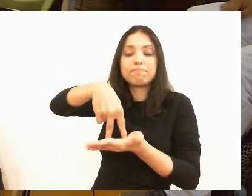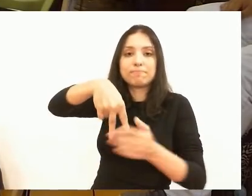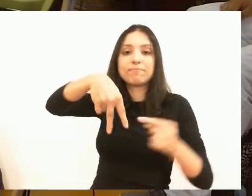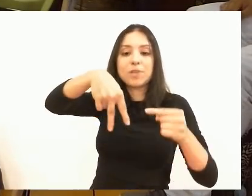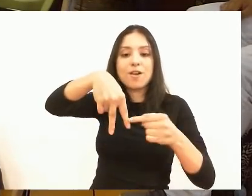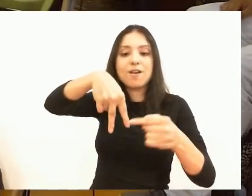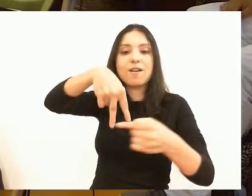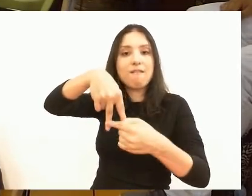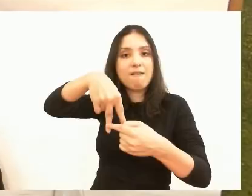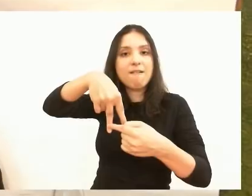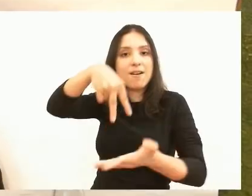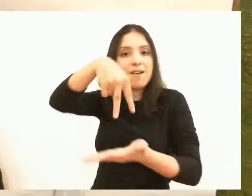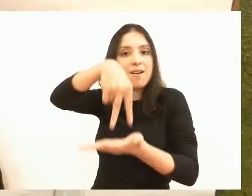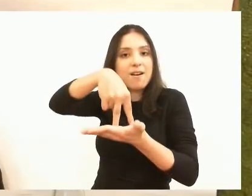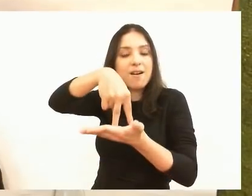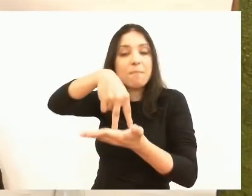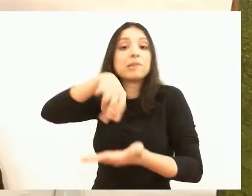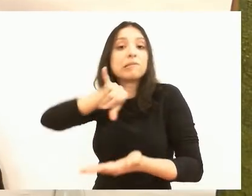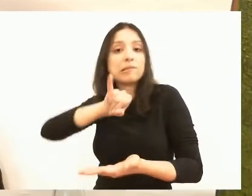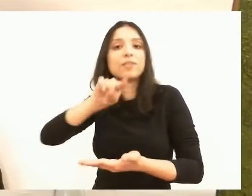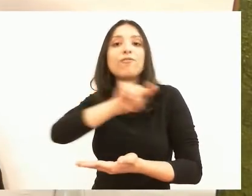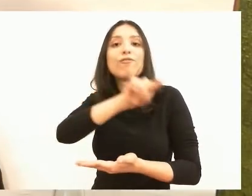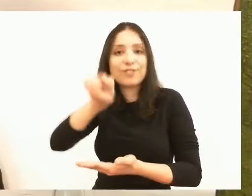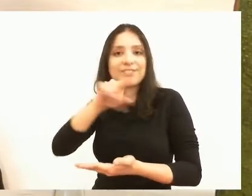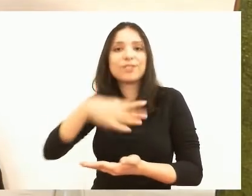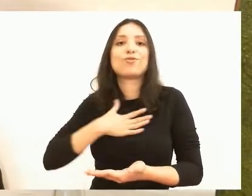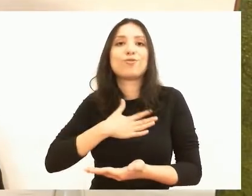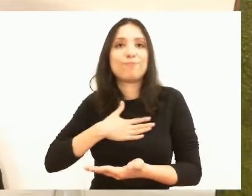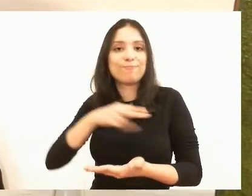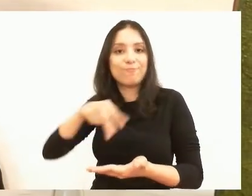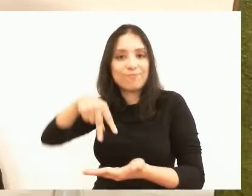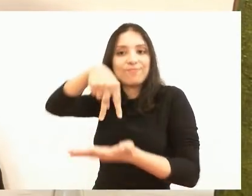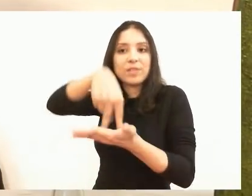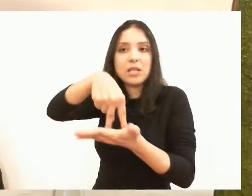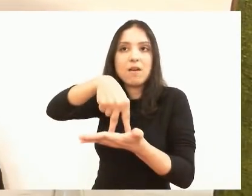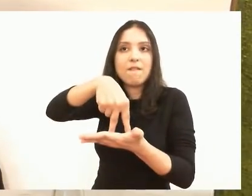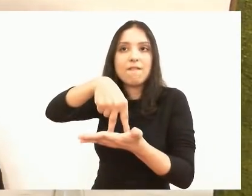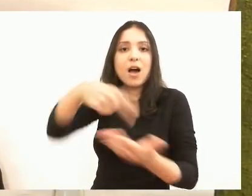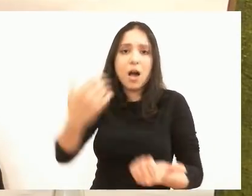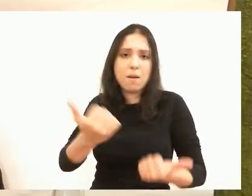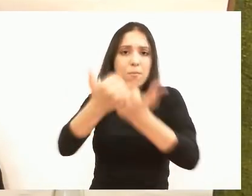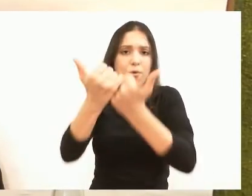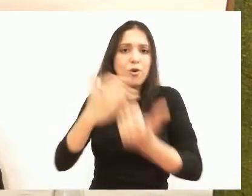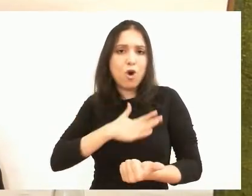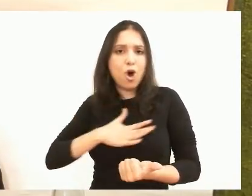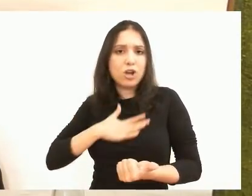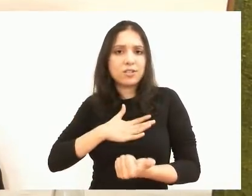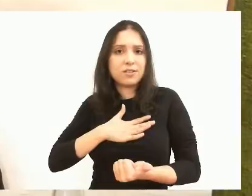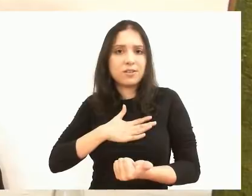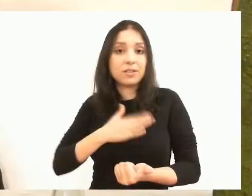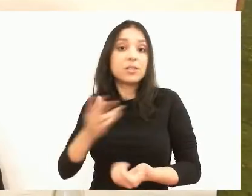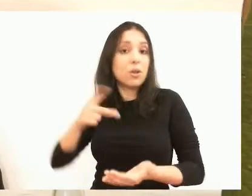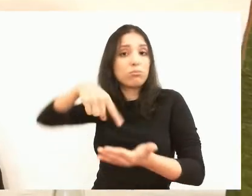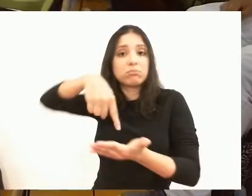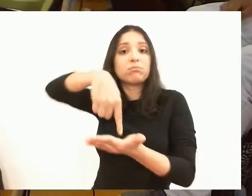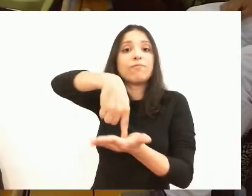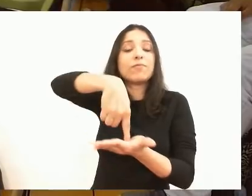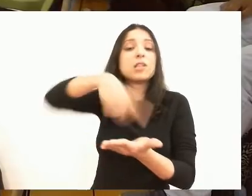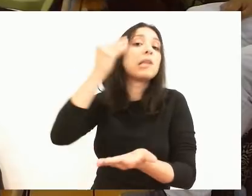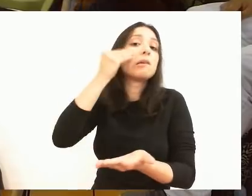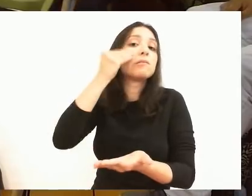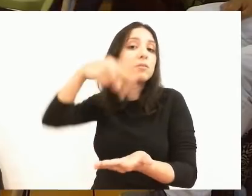e se então já que vocês gostavam tanto de um apoio que estava então fica com o apoio só